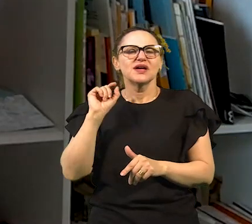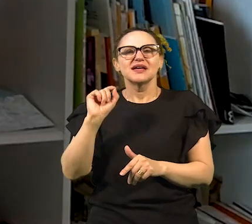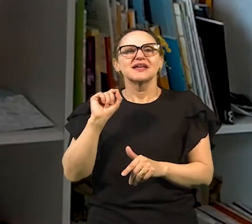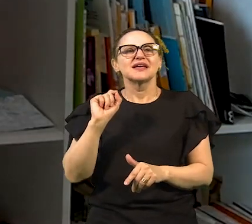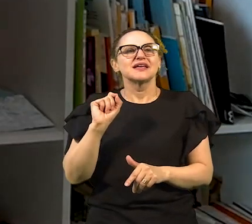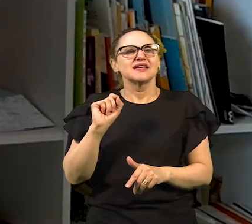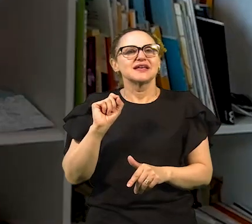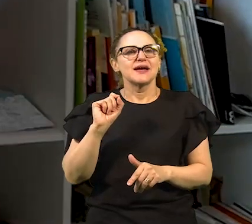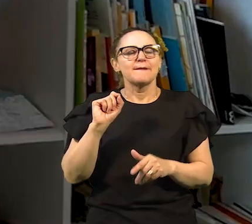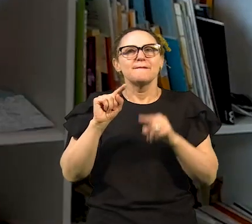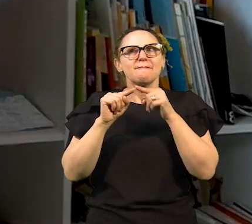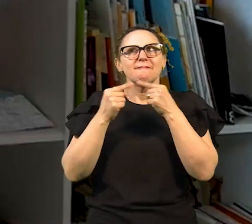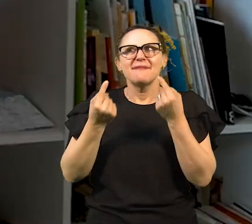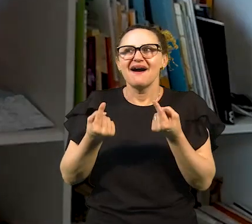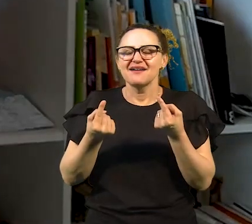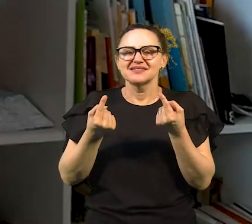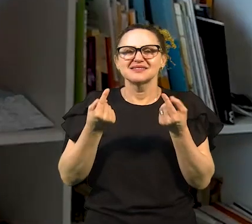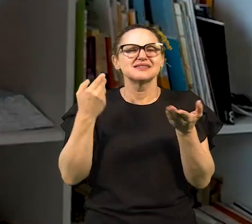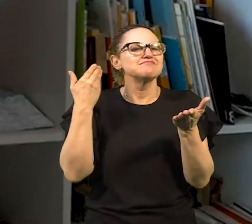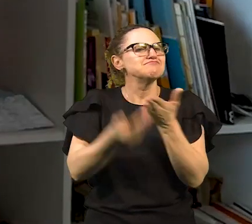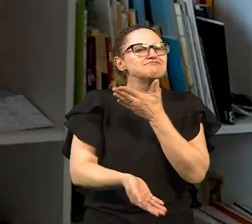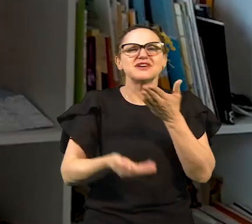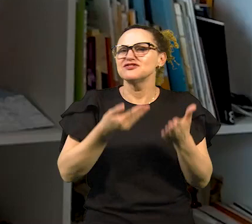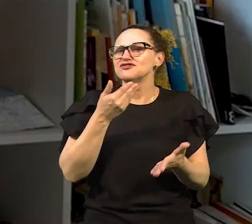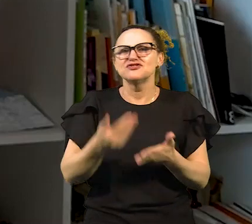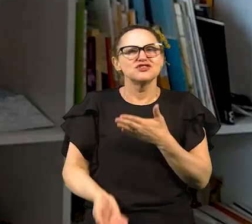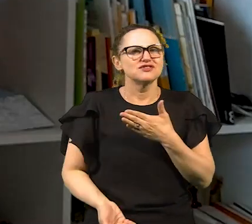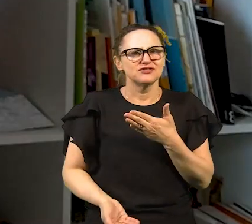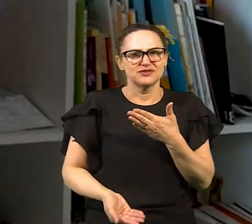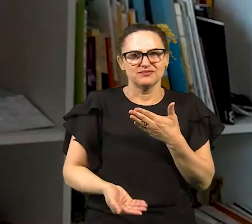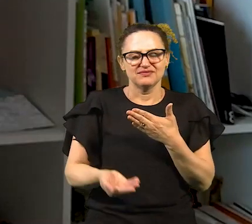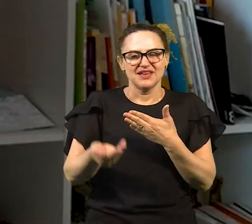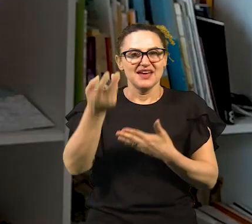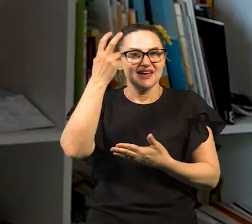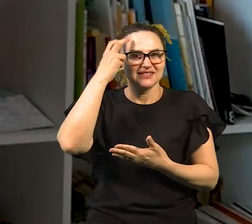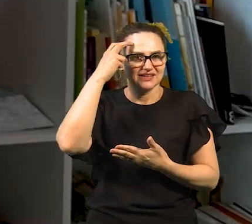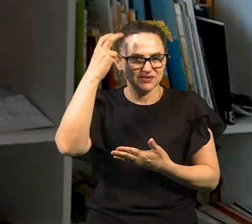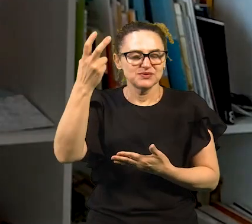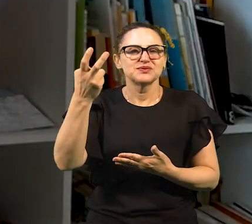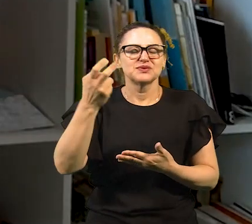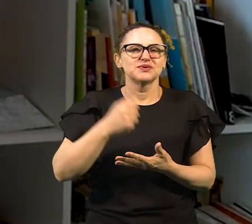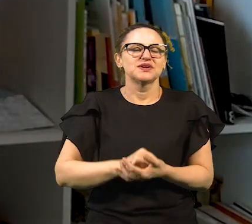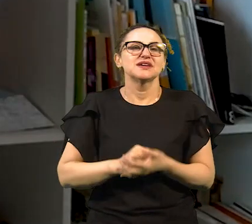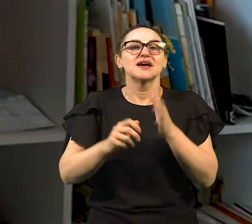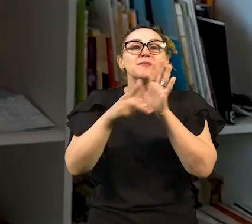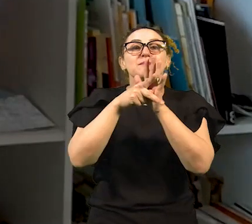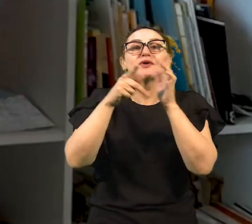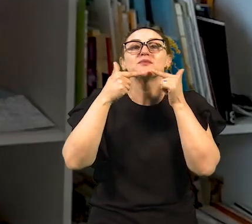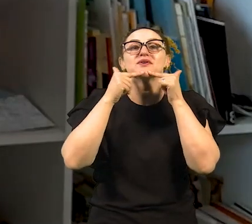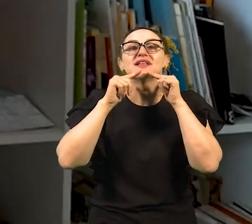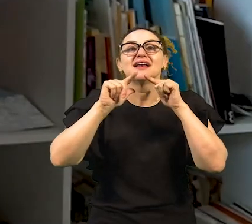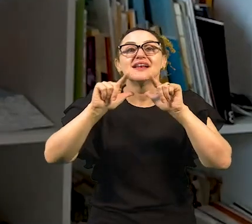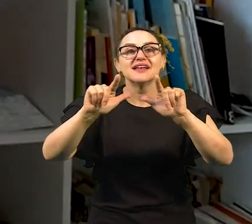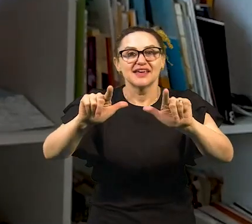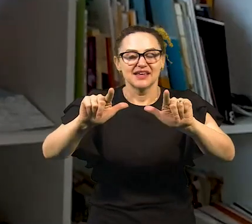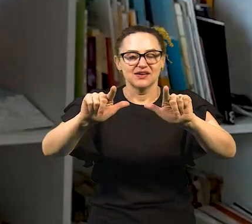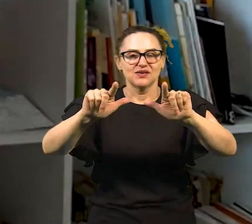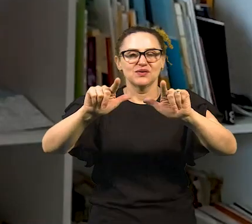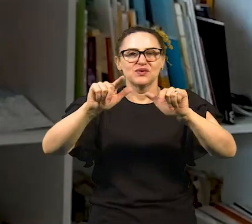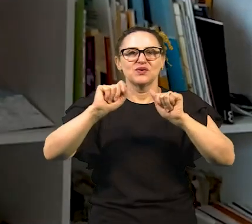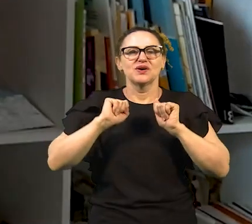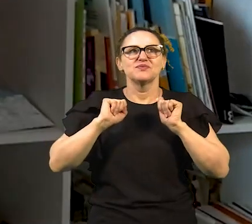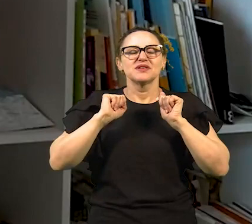só esplendor, mas tem sido sepultura, que é uma visão bastante purista da língua, né? E tem a ver com a visão bastante